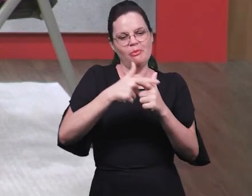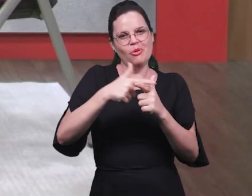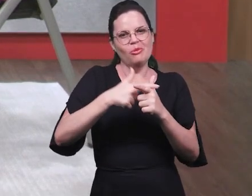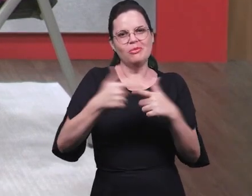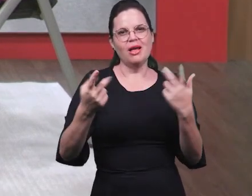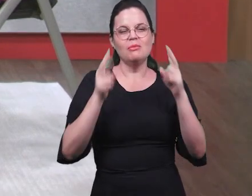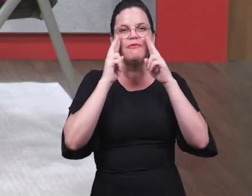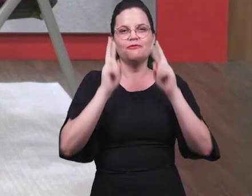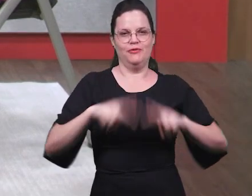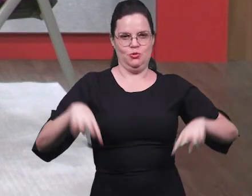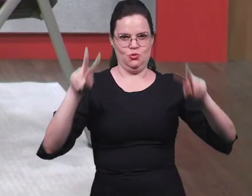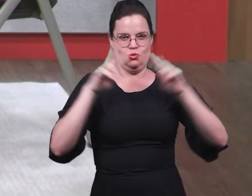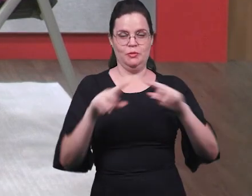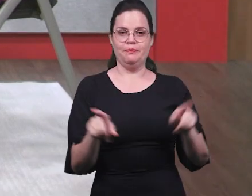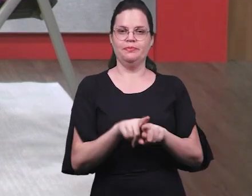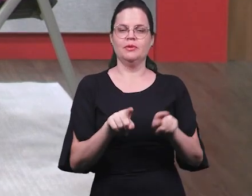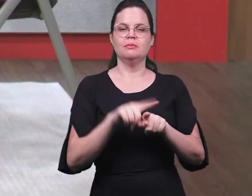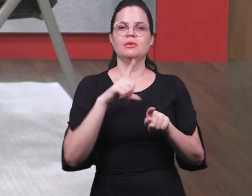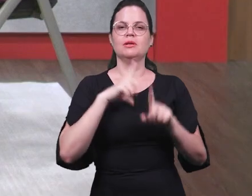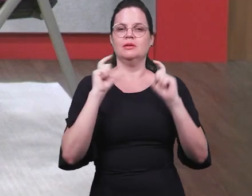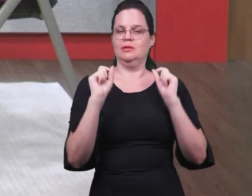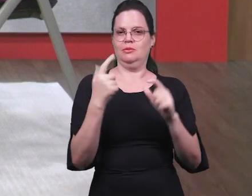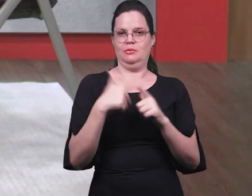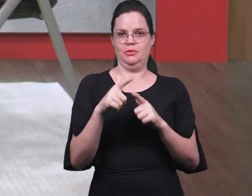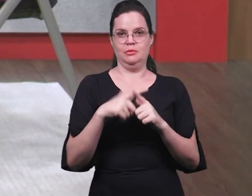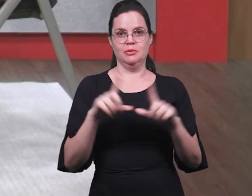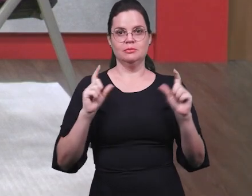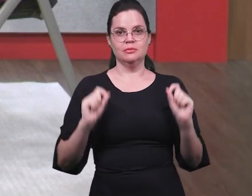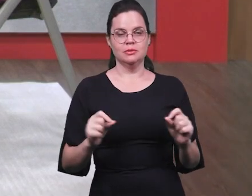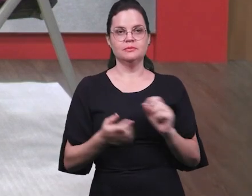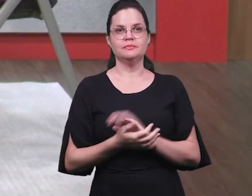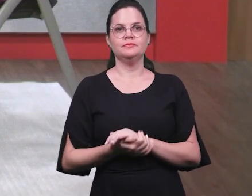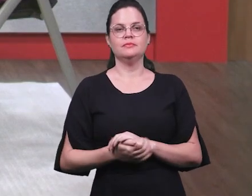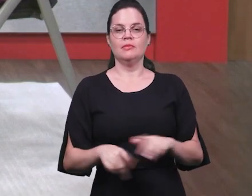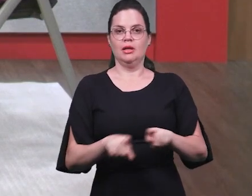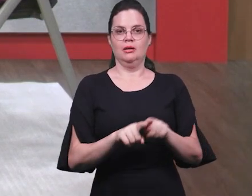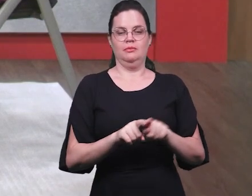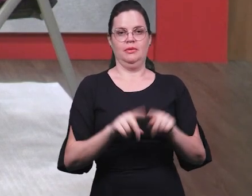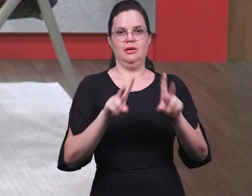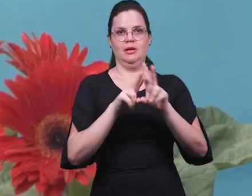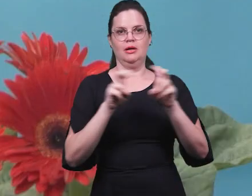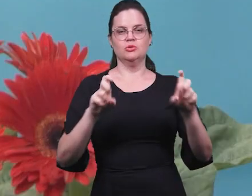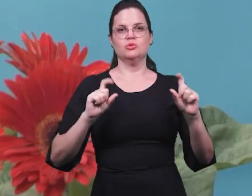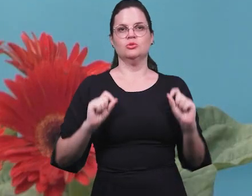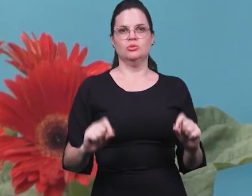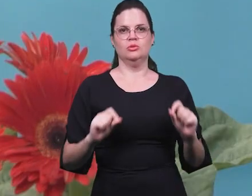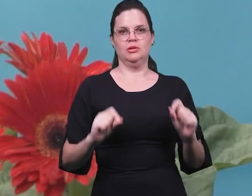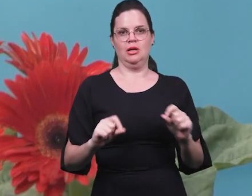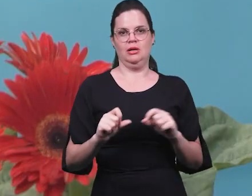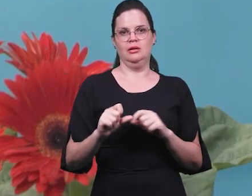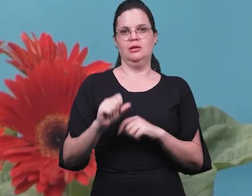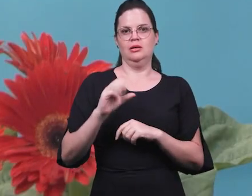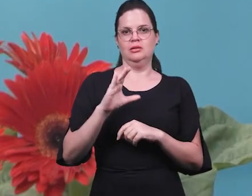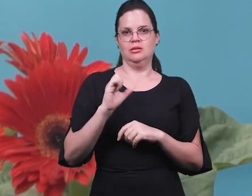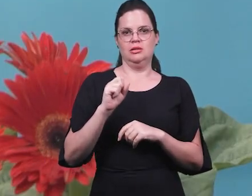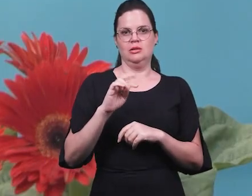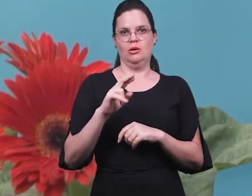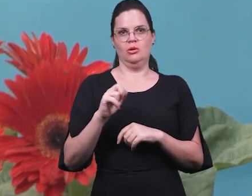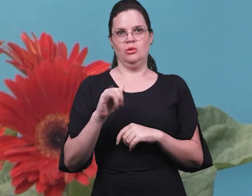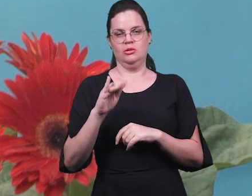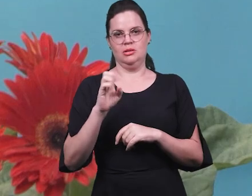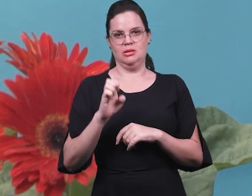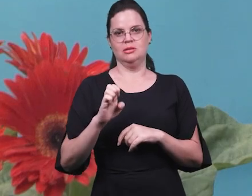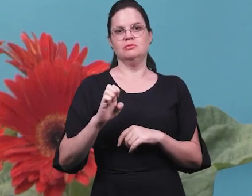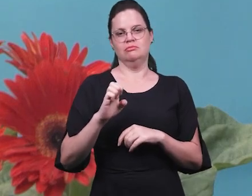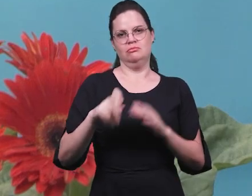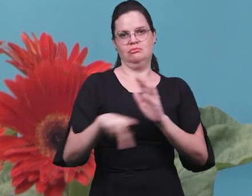visuais. Existe também uma situação, né, que é a cetoacidose diabética, que é uma situação grave, geralmente do diabetes